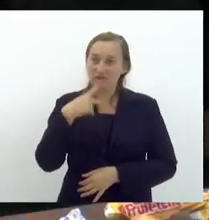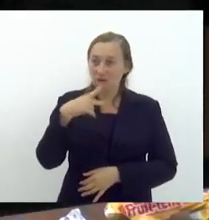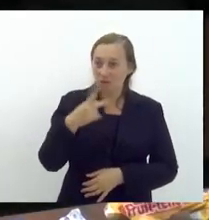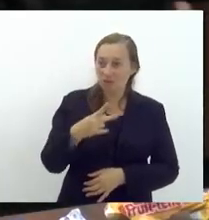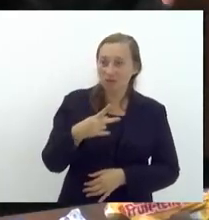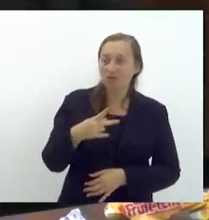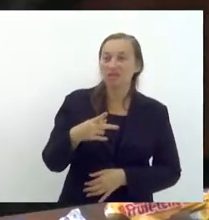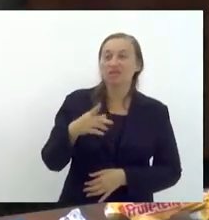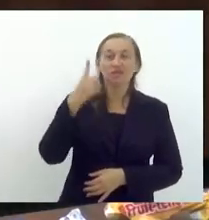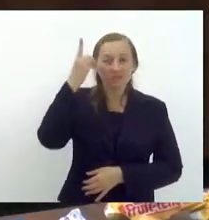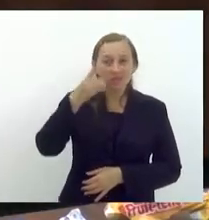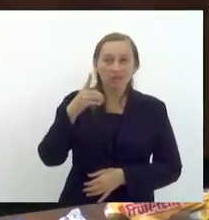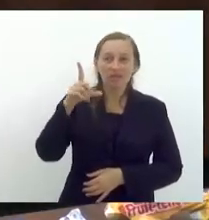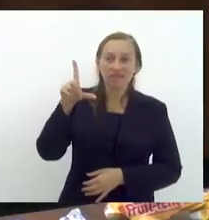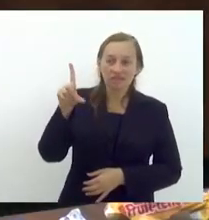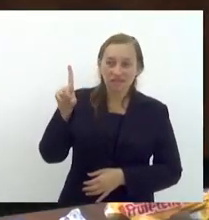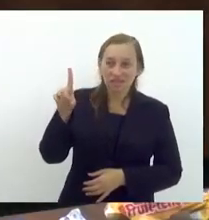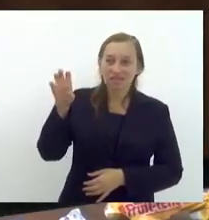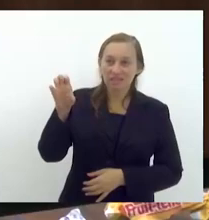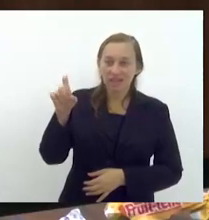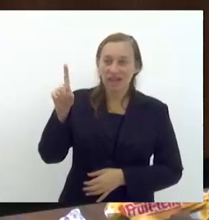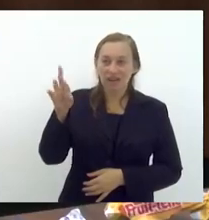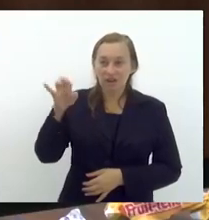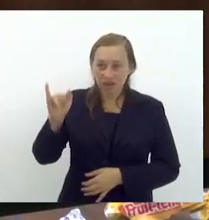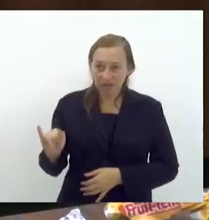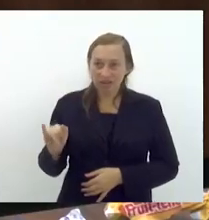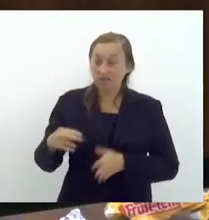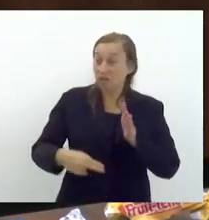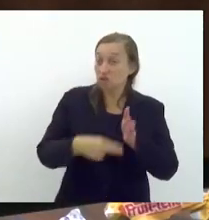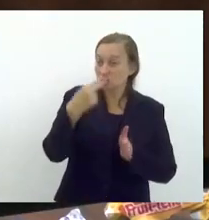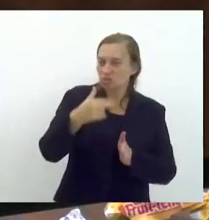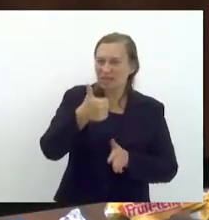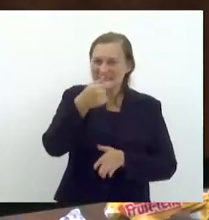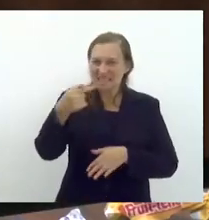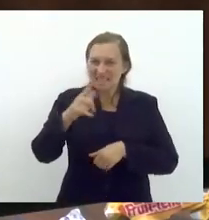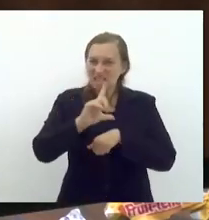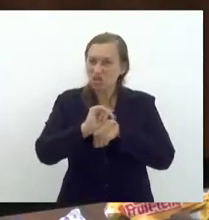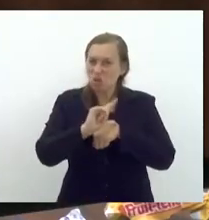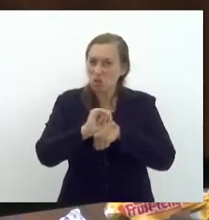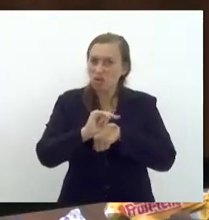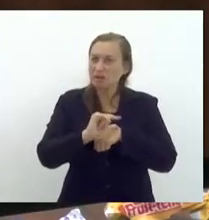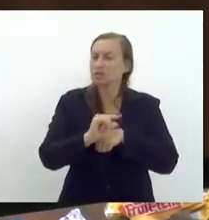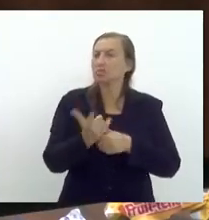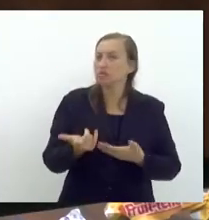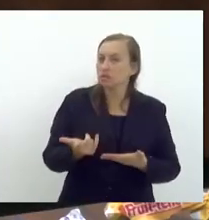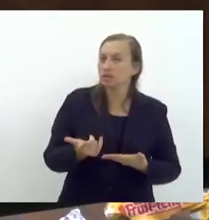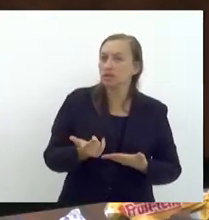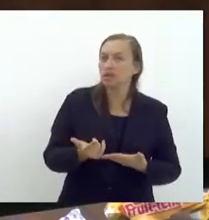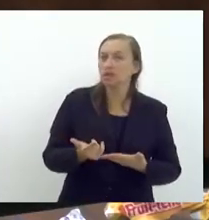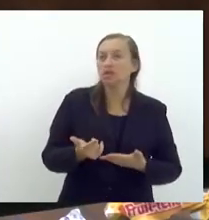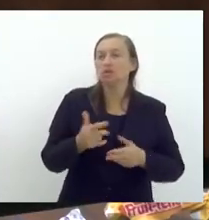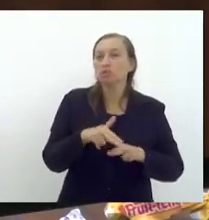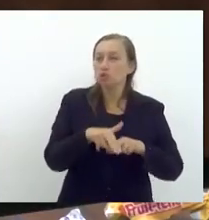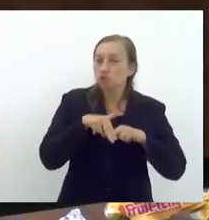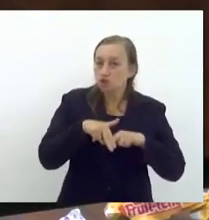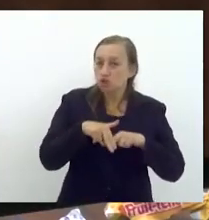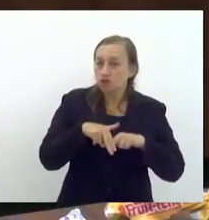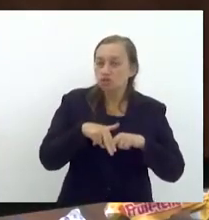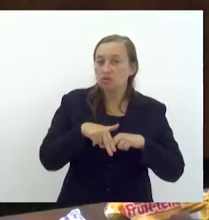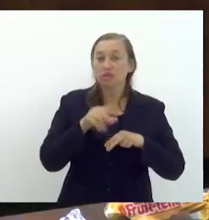algumas horas atrás ele vai entrar em cirurgia agora às 17 horas e a razão da